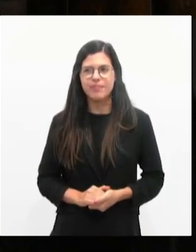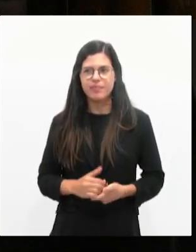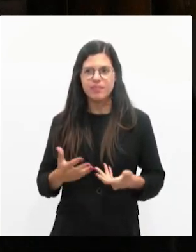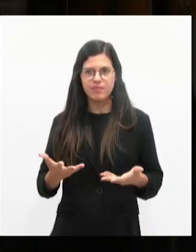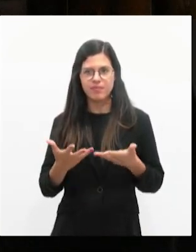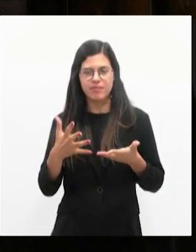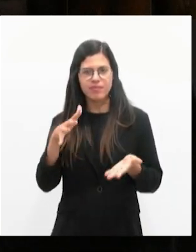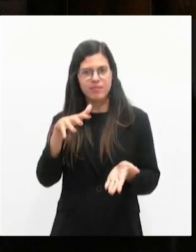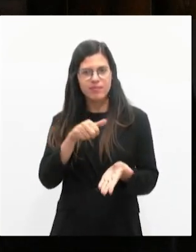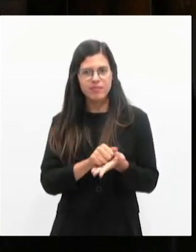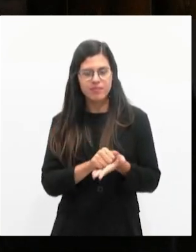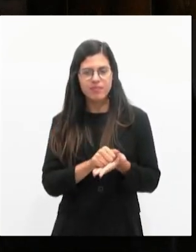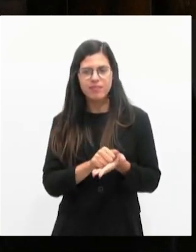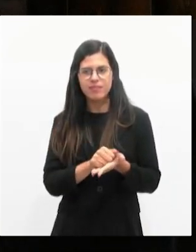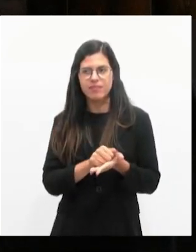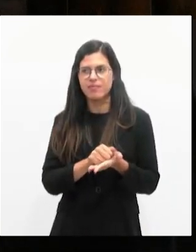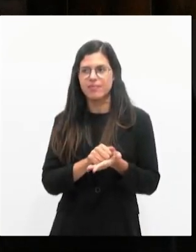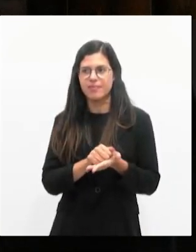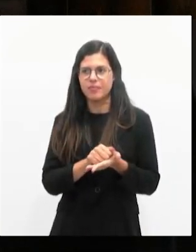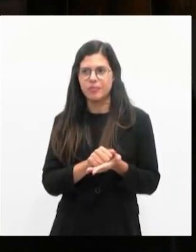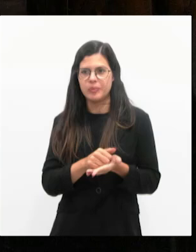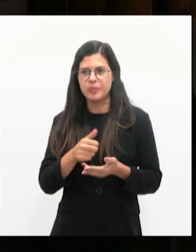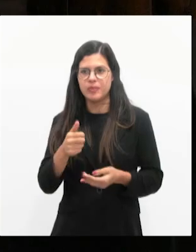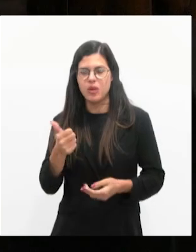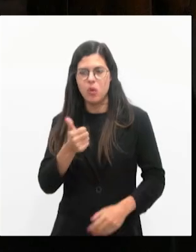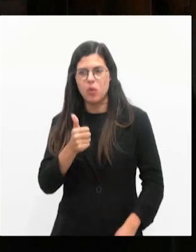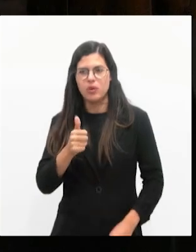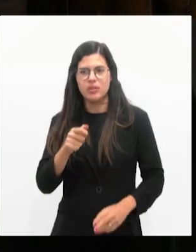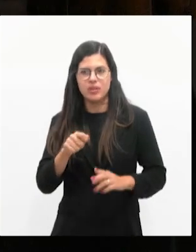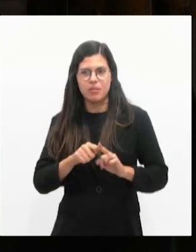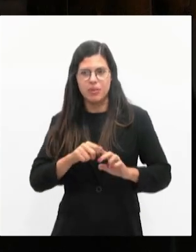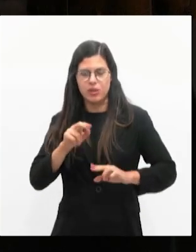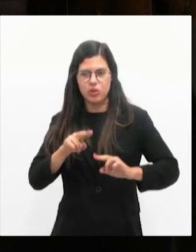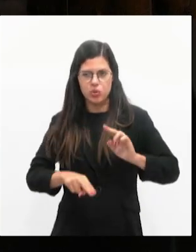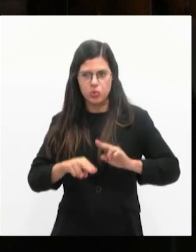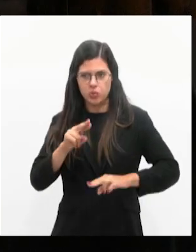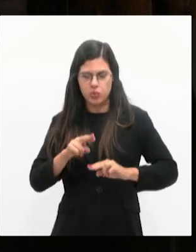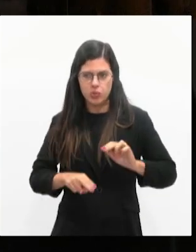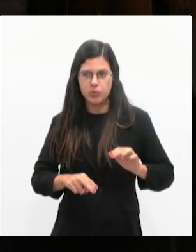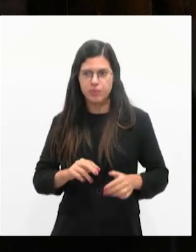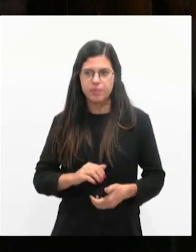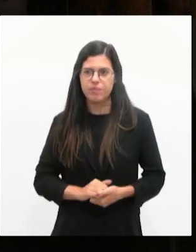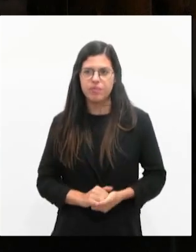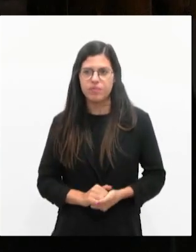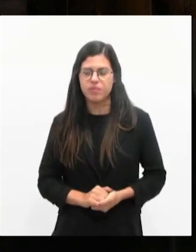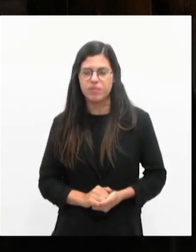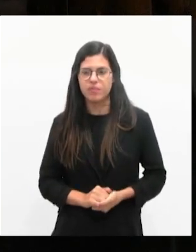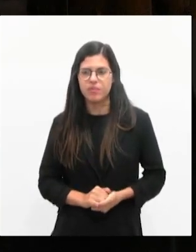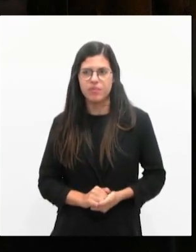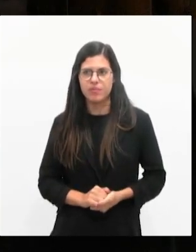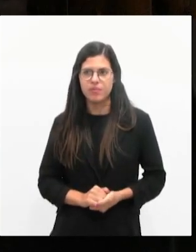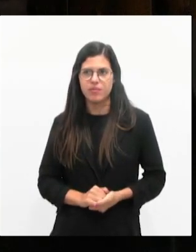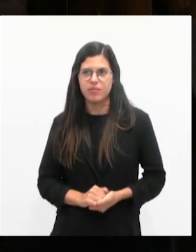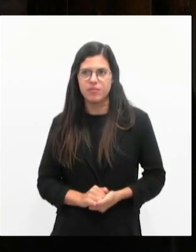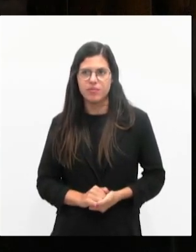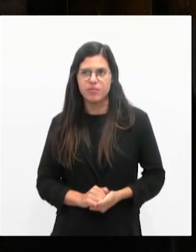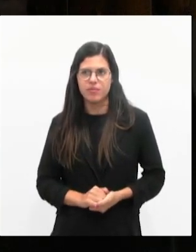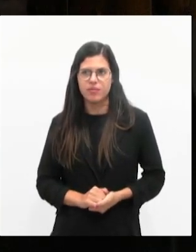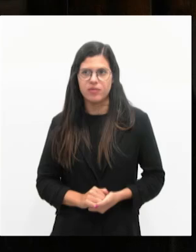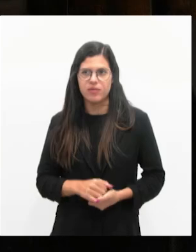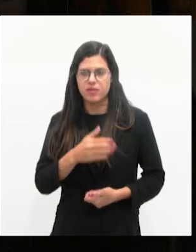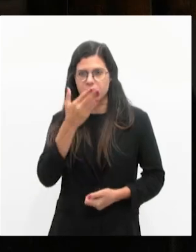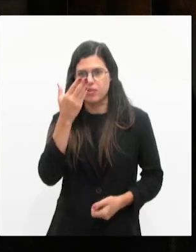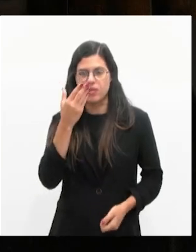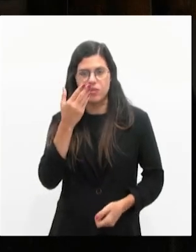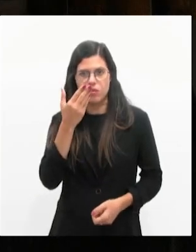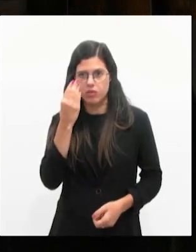aqui registrado nesse 11 de junho, não esquecendo, deputado Valdaciasa,